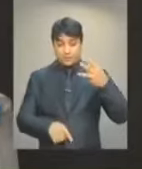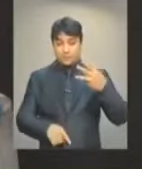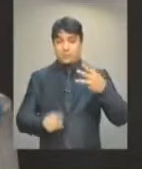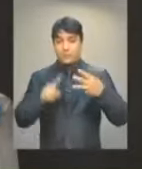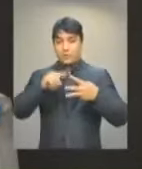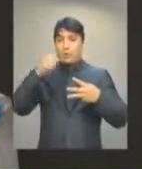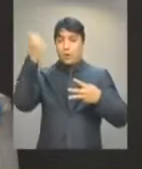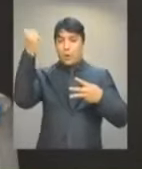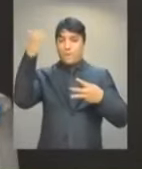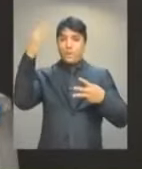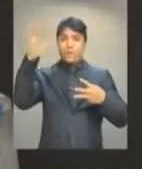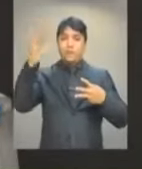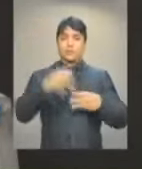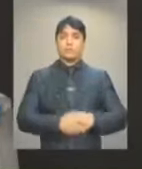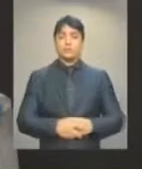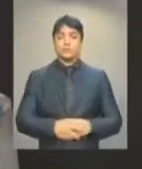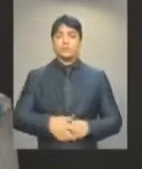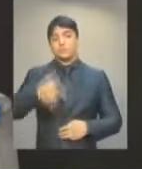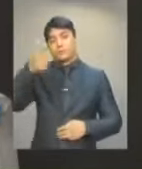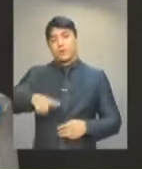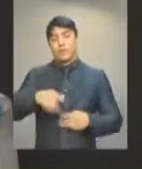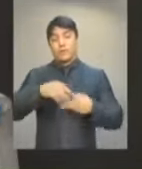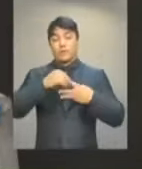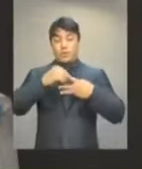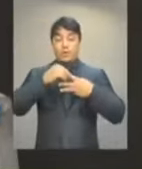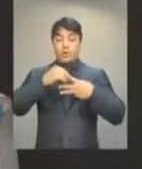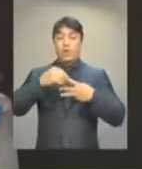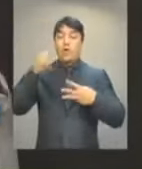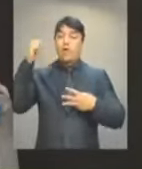três homenagens. Mais uma vez, uma homenagem